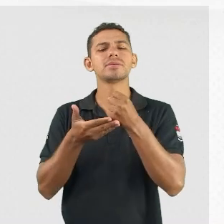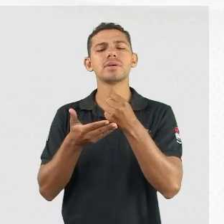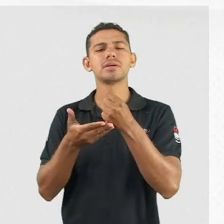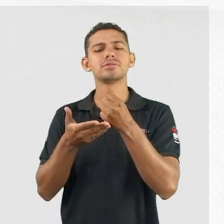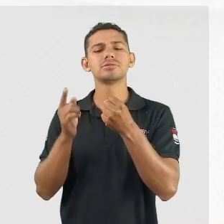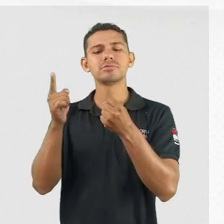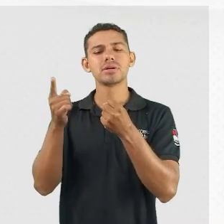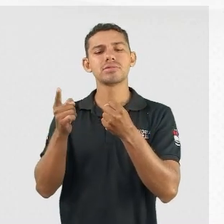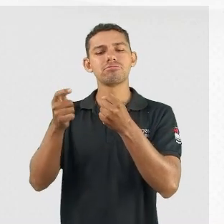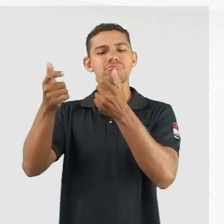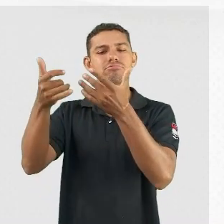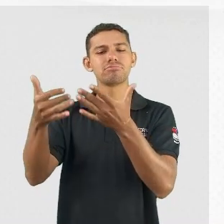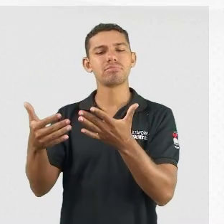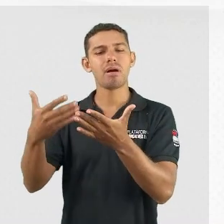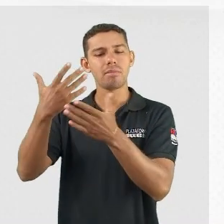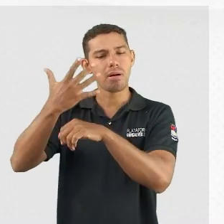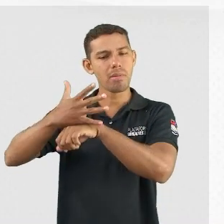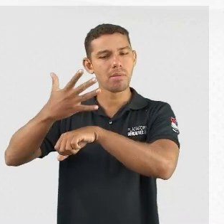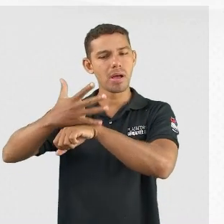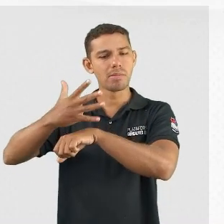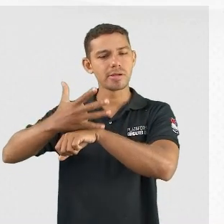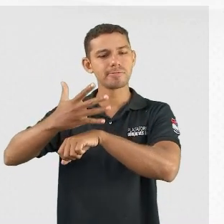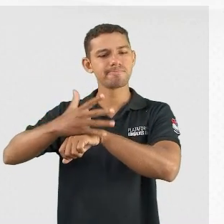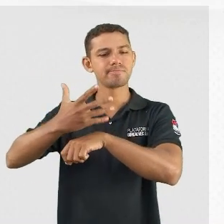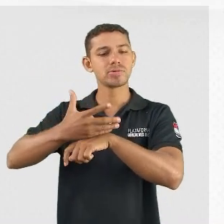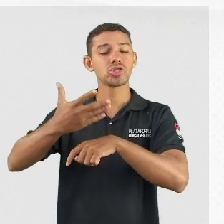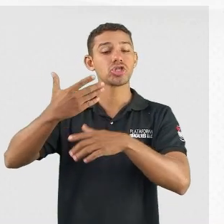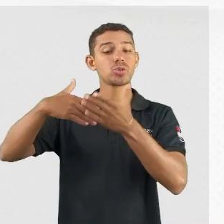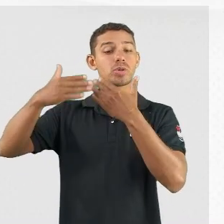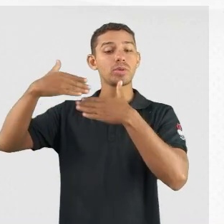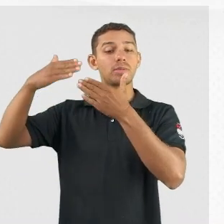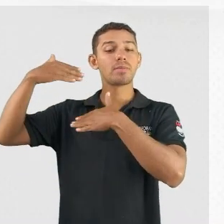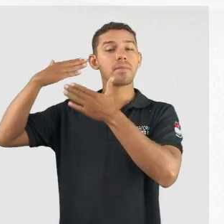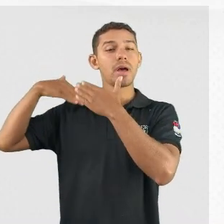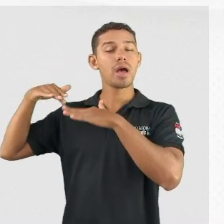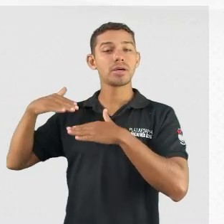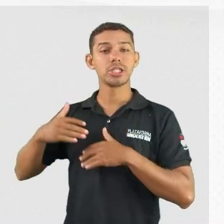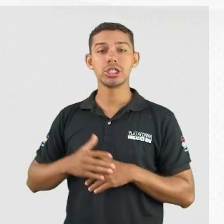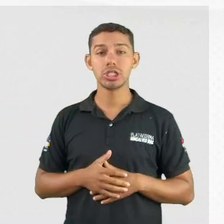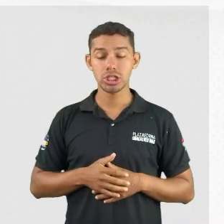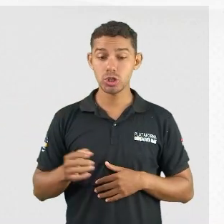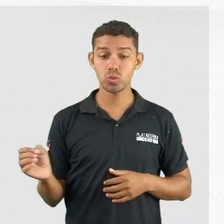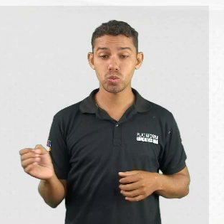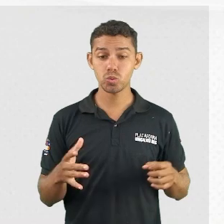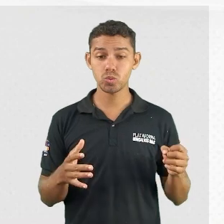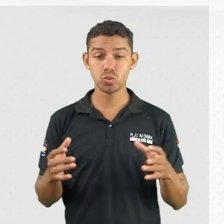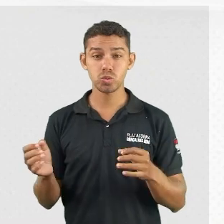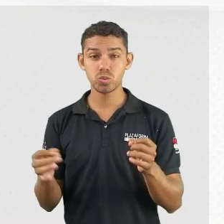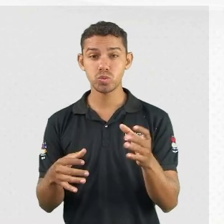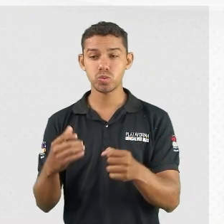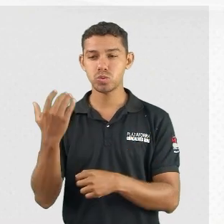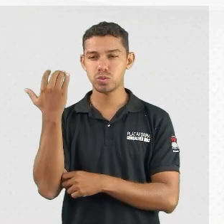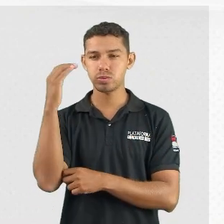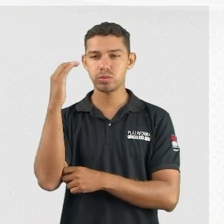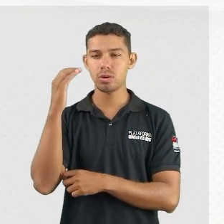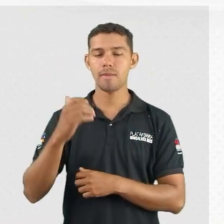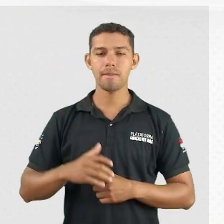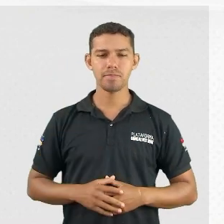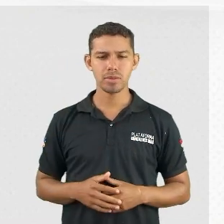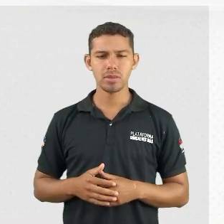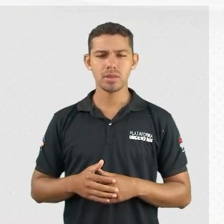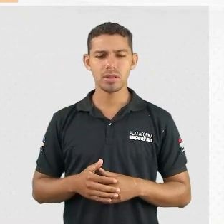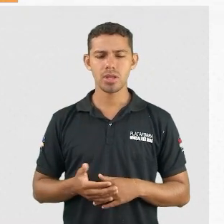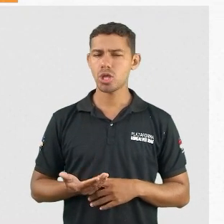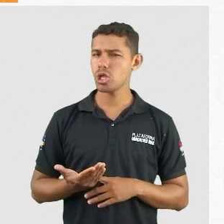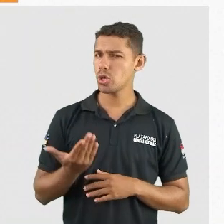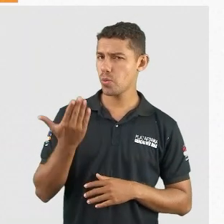diálogo, práticas ancestrais e inovação científica. A gente já veio falando em outra